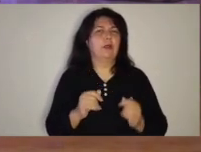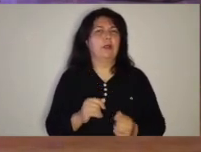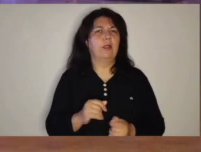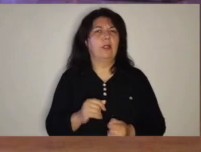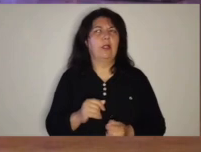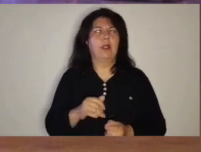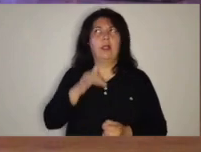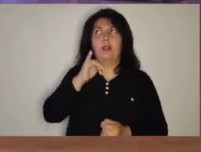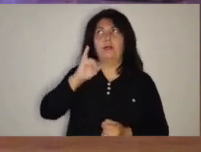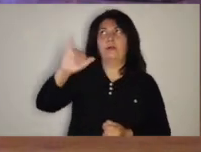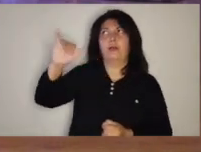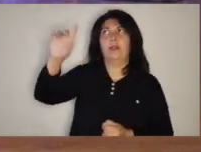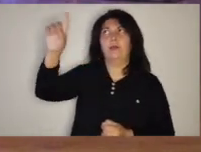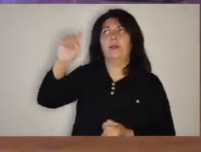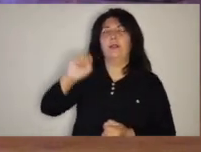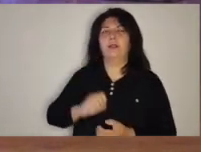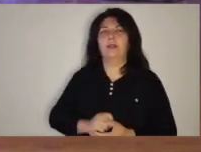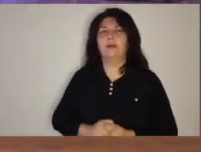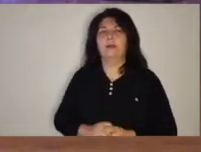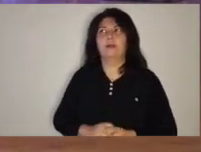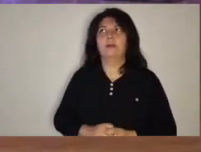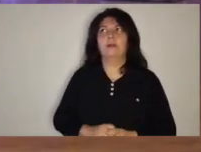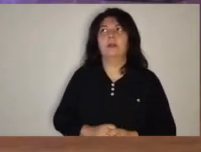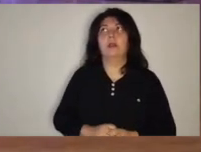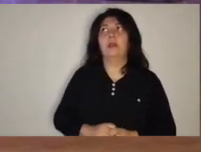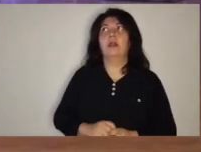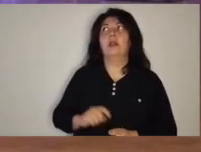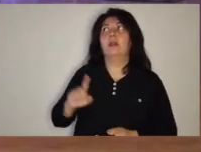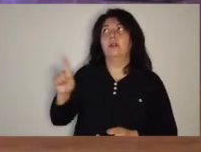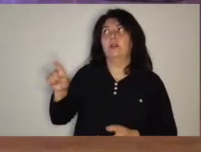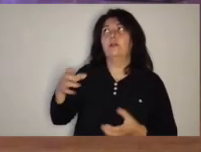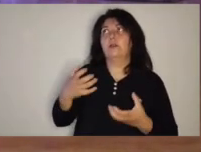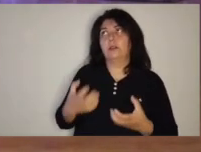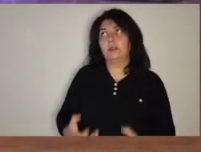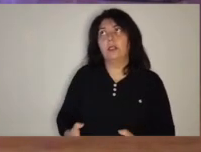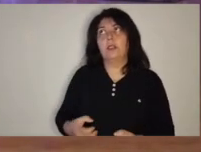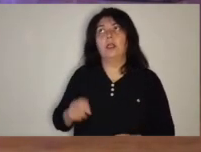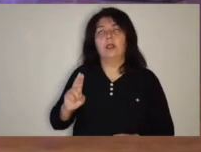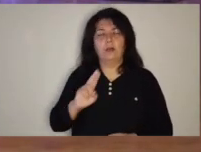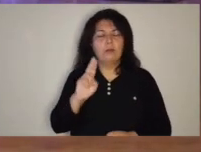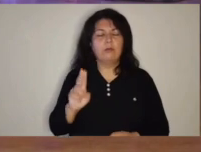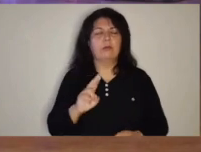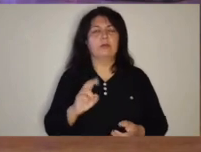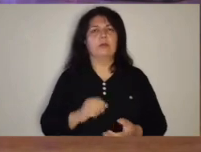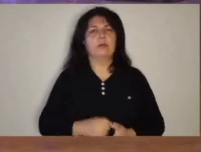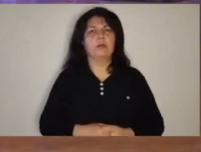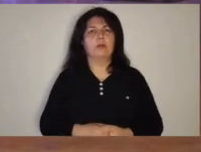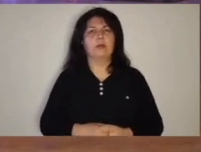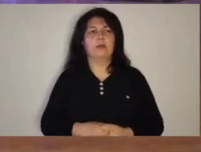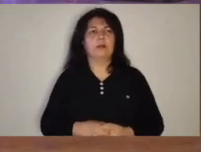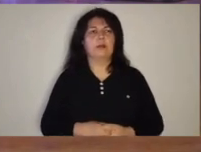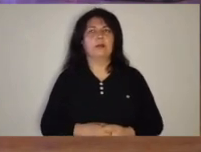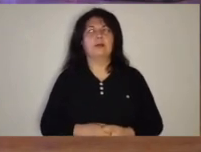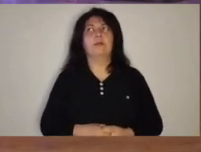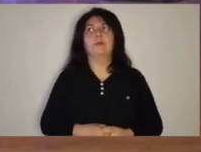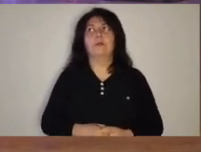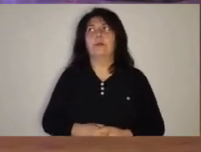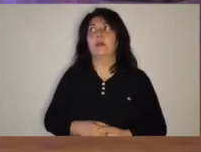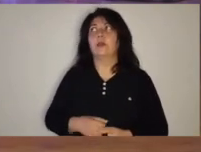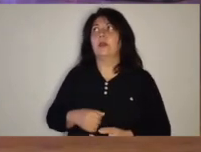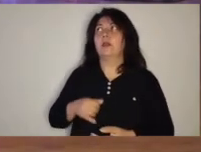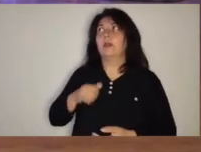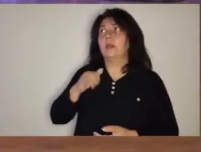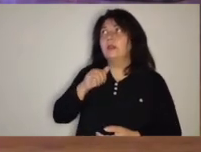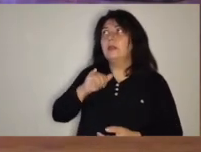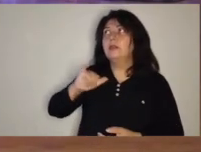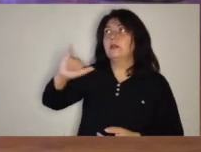a namorar, eu falei assim para o Senhor, fiz igual Gideão, irmãos. Se é da vontade de Deus, o Senhor vai